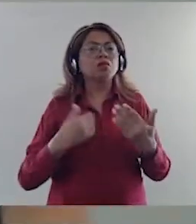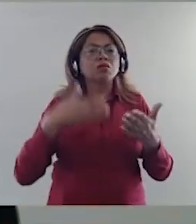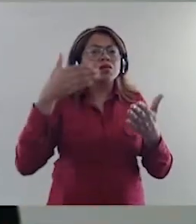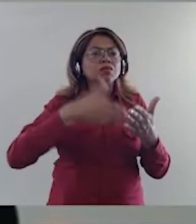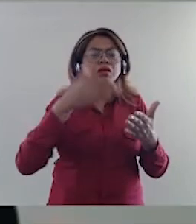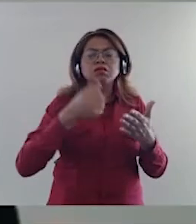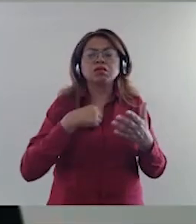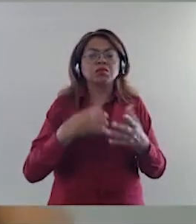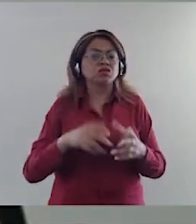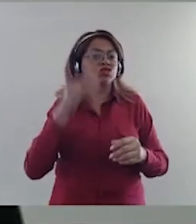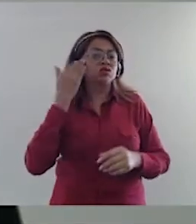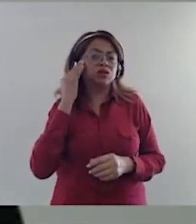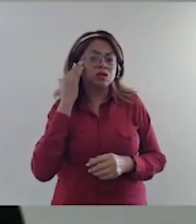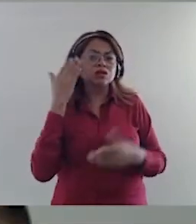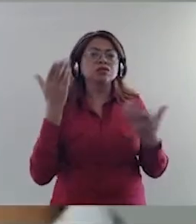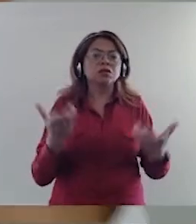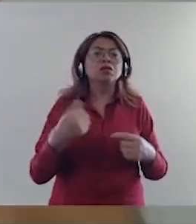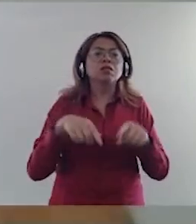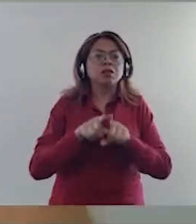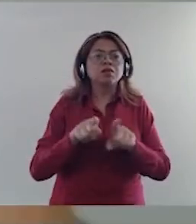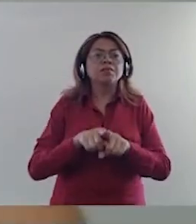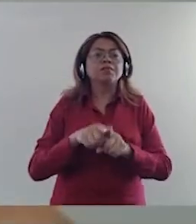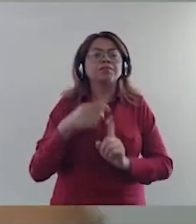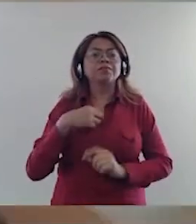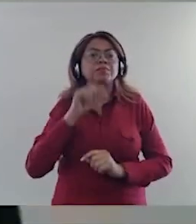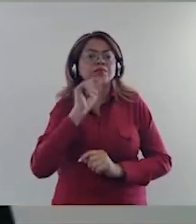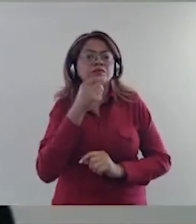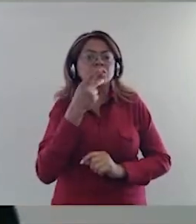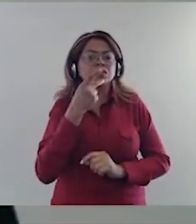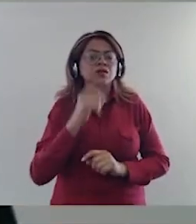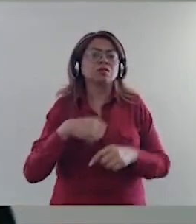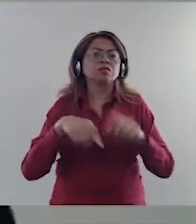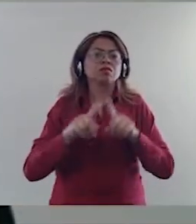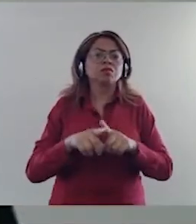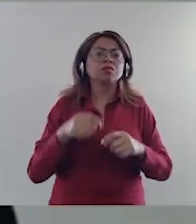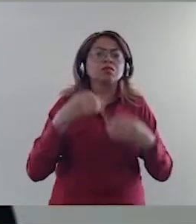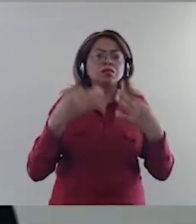O acolhimento e a recepção em sua pureza da cláusula